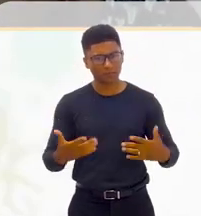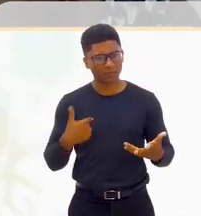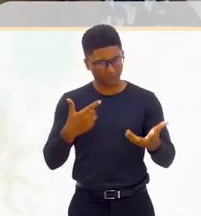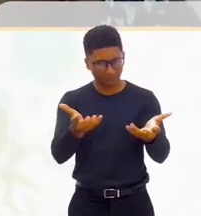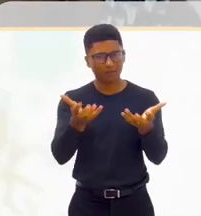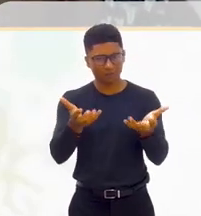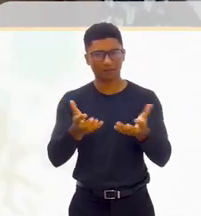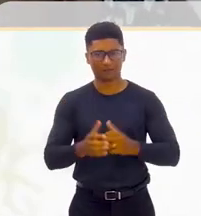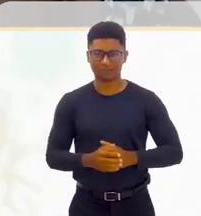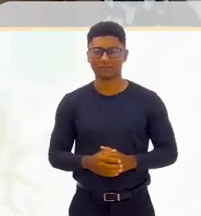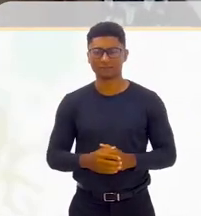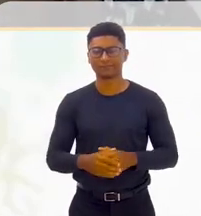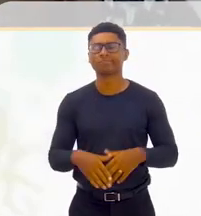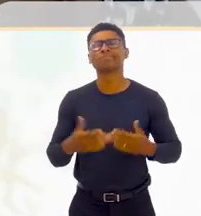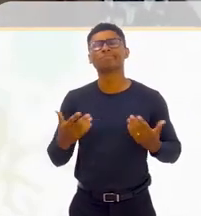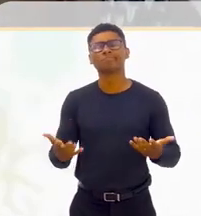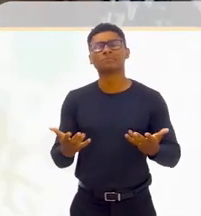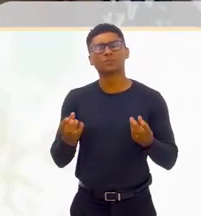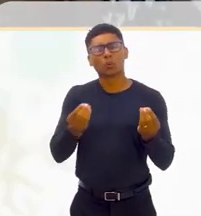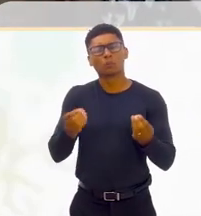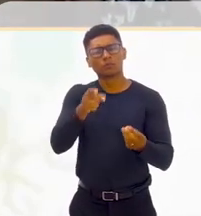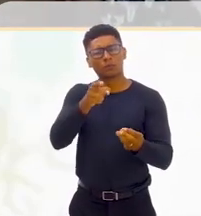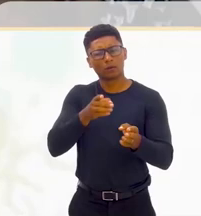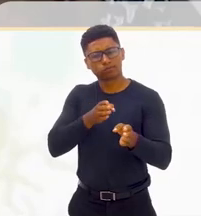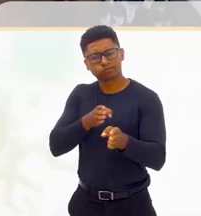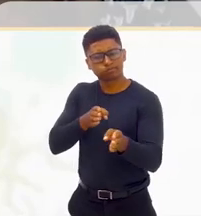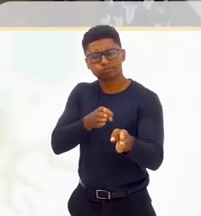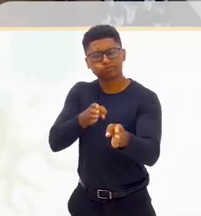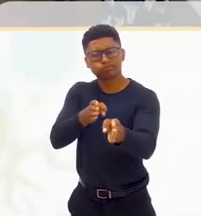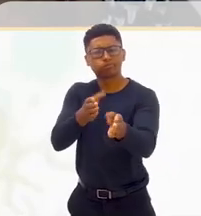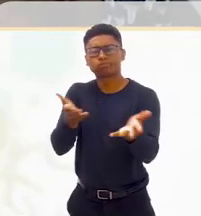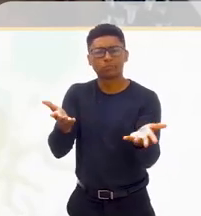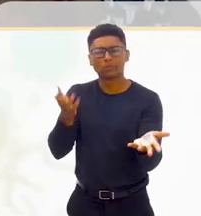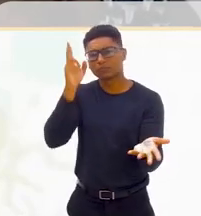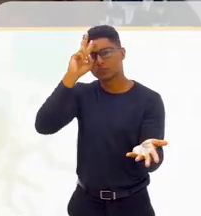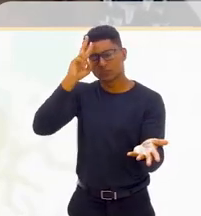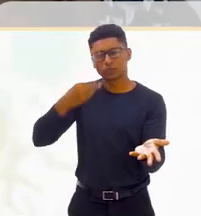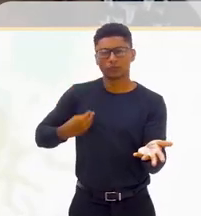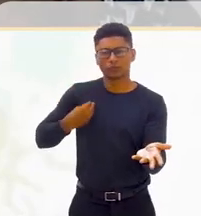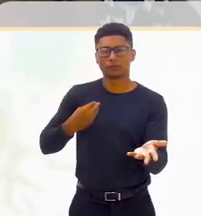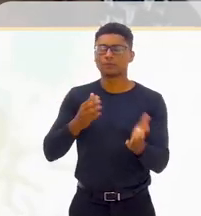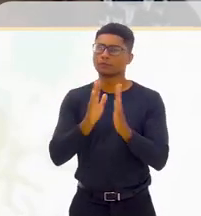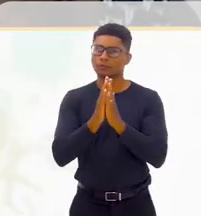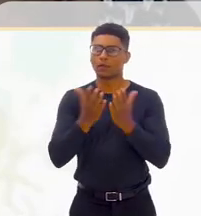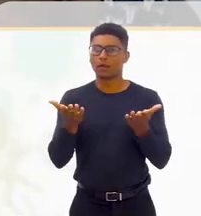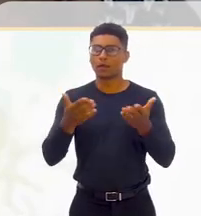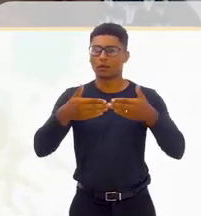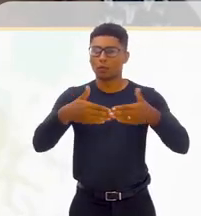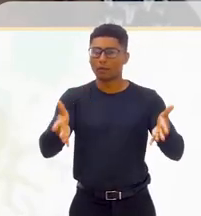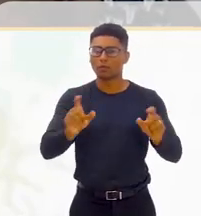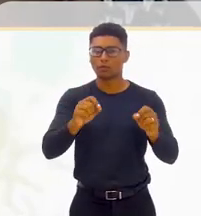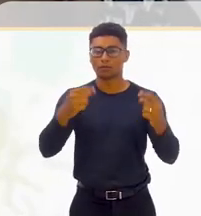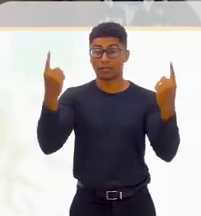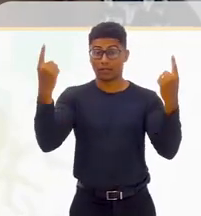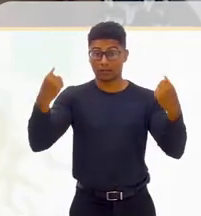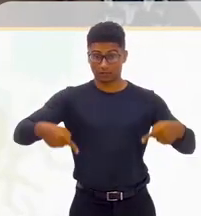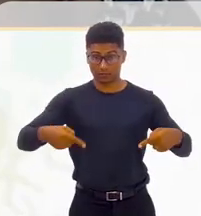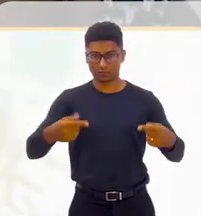pra gente. Como é que foi essa caminhada? Eu queria que você falasse um pouco, vamos começar assim,